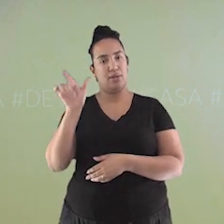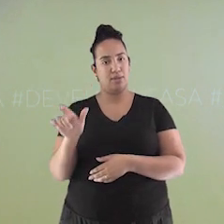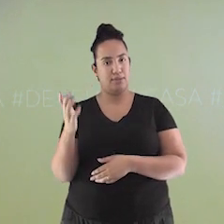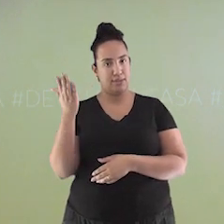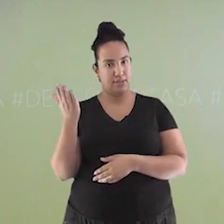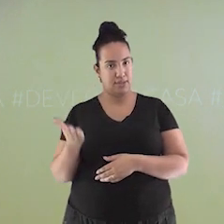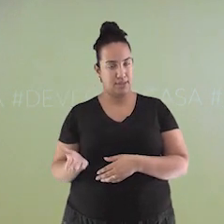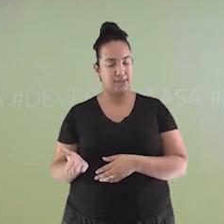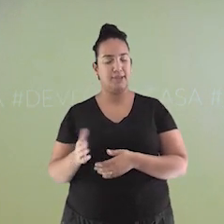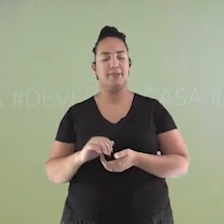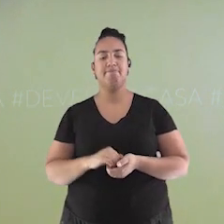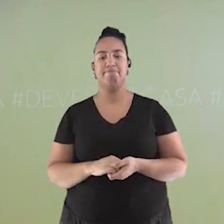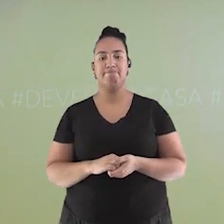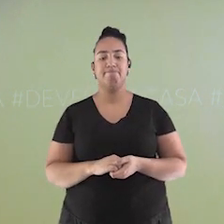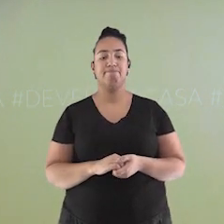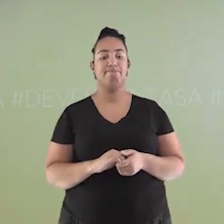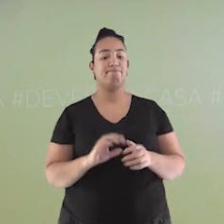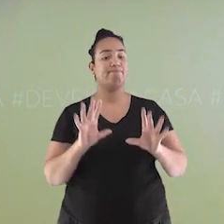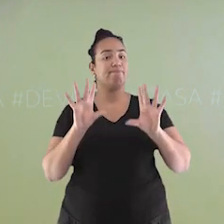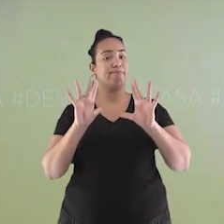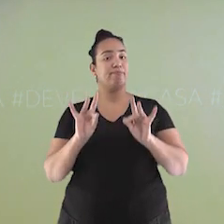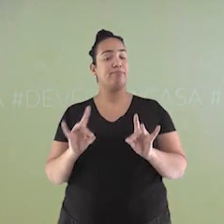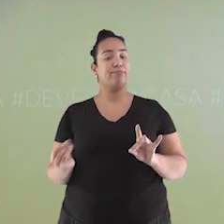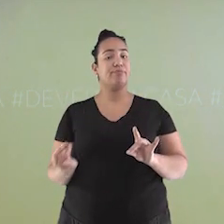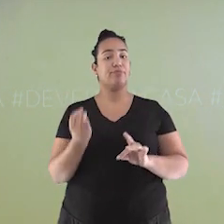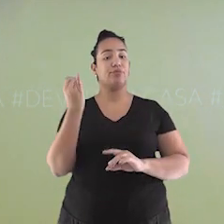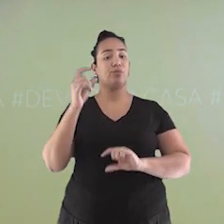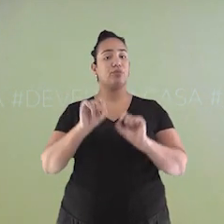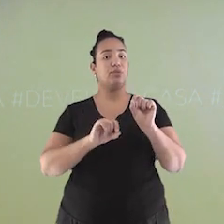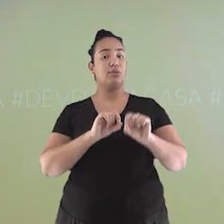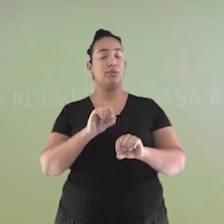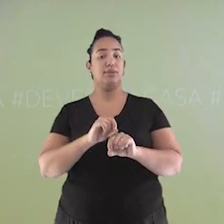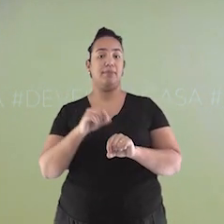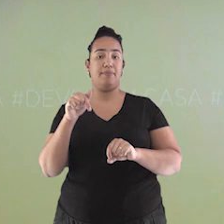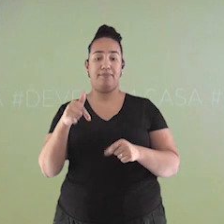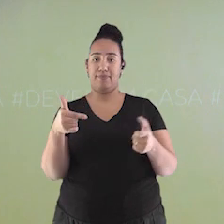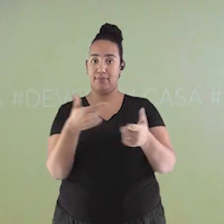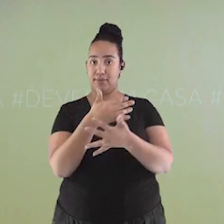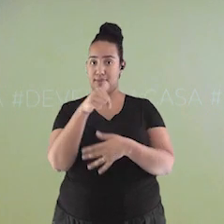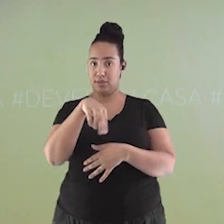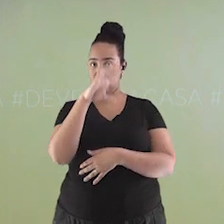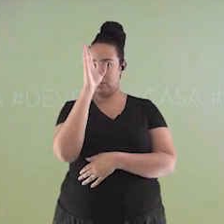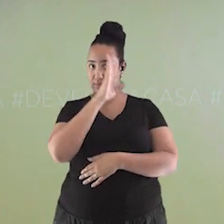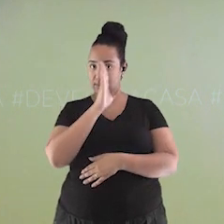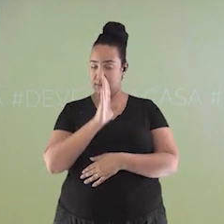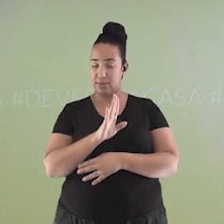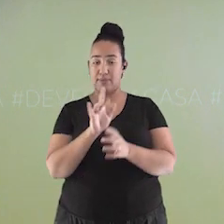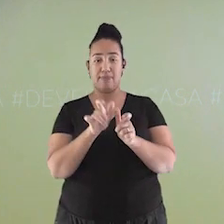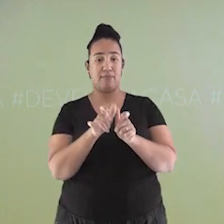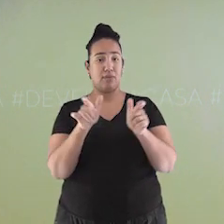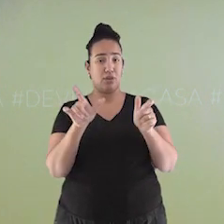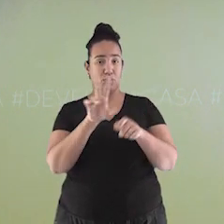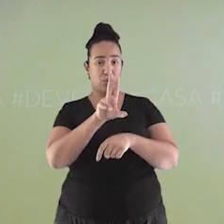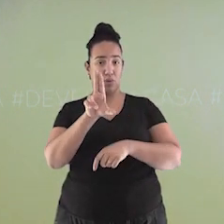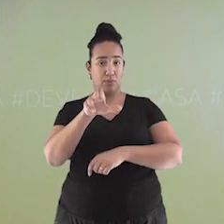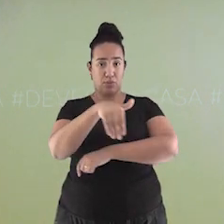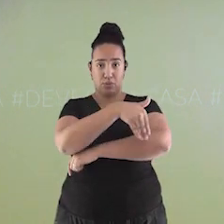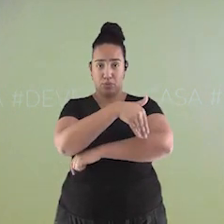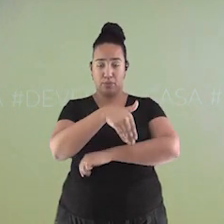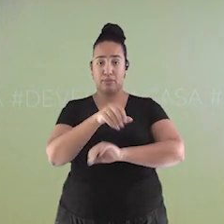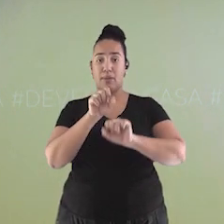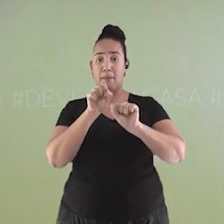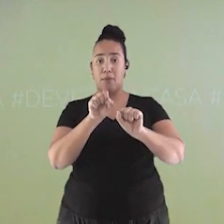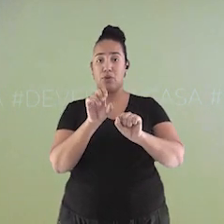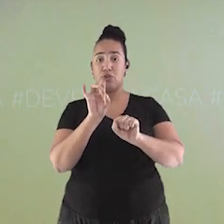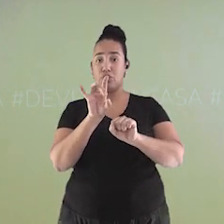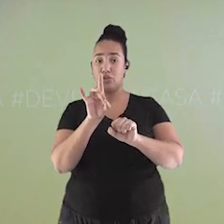pessoa. Um detalhe importante é que na maioria das cidades brasileiras, os nomes de ruas só